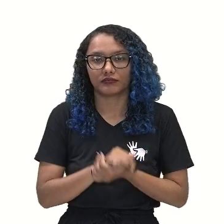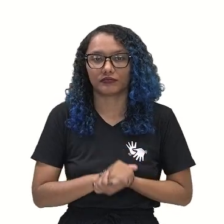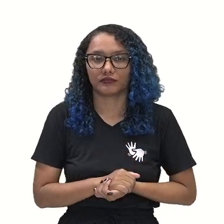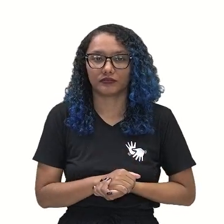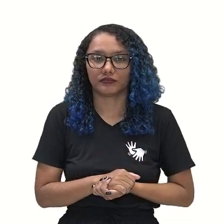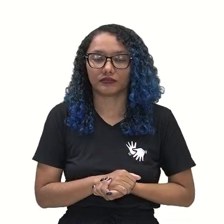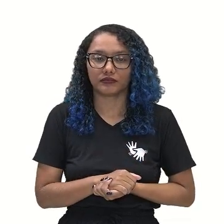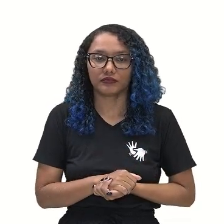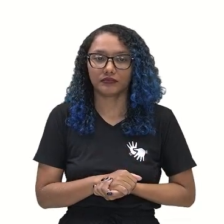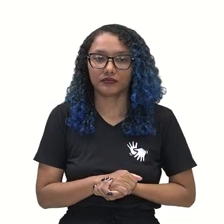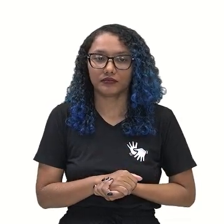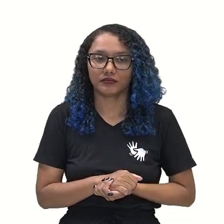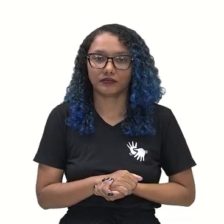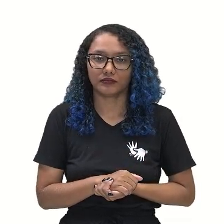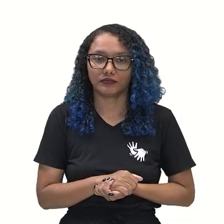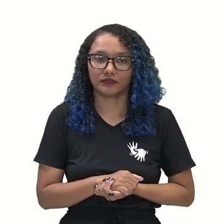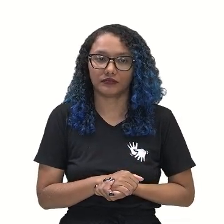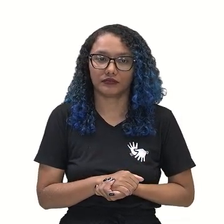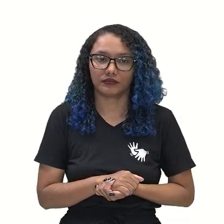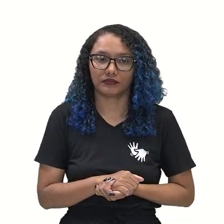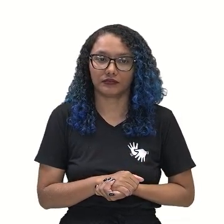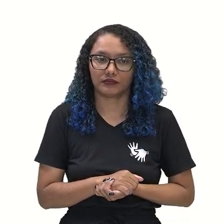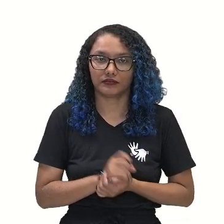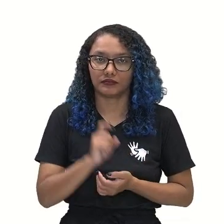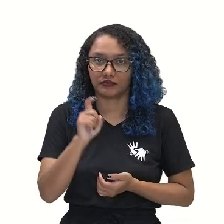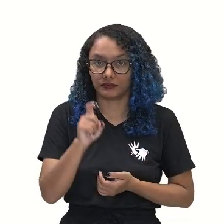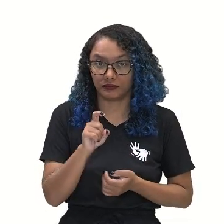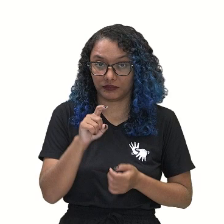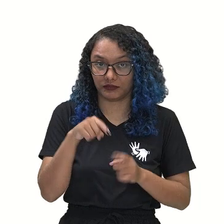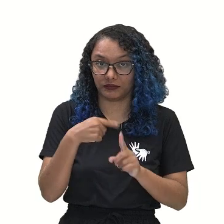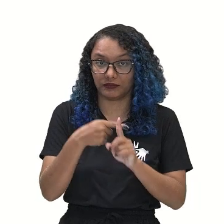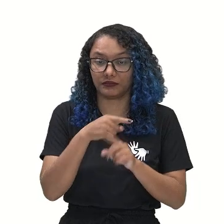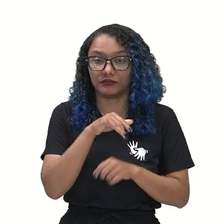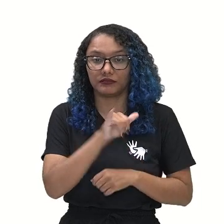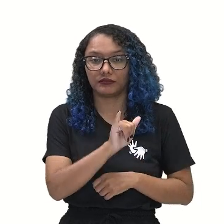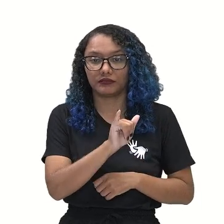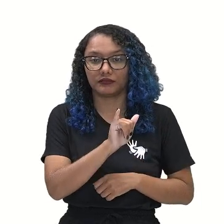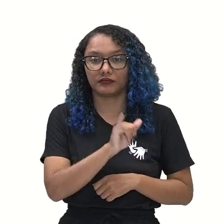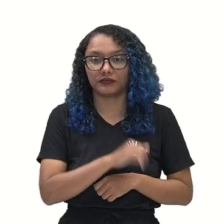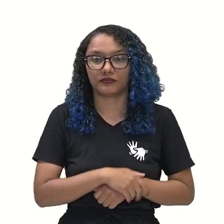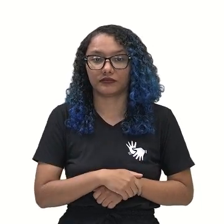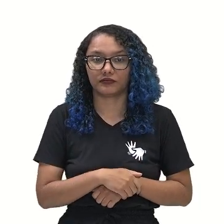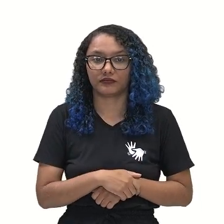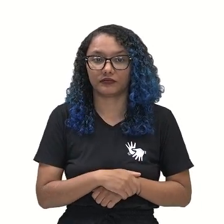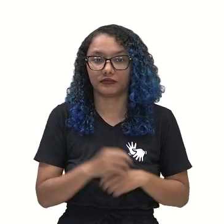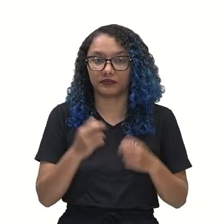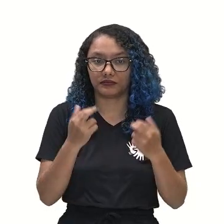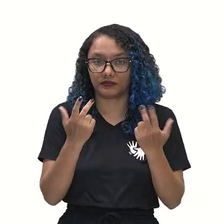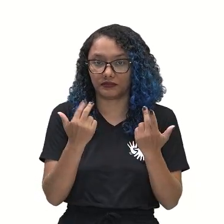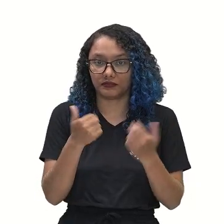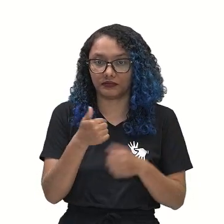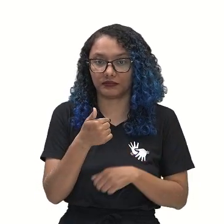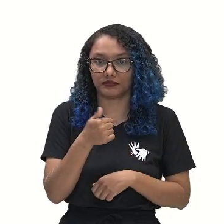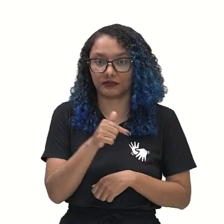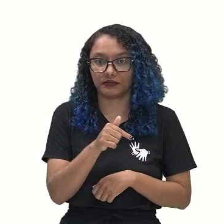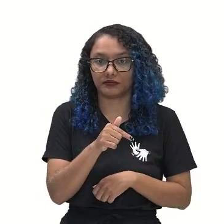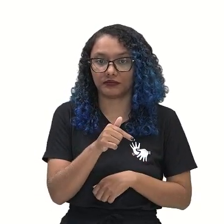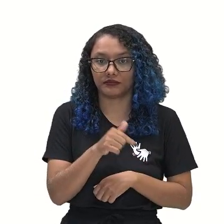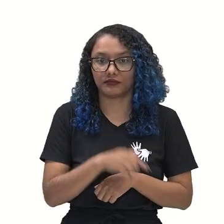certo? Que é, ó, x mais y igual a 17,